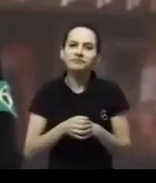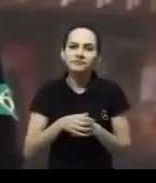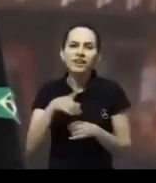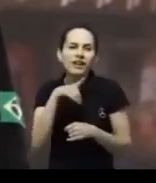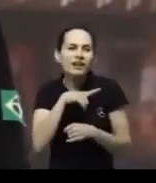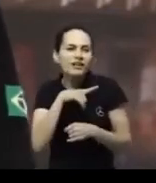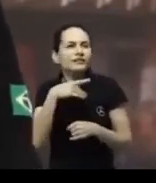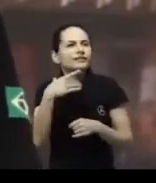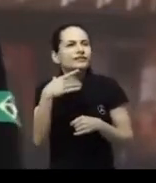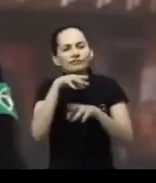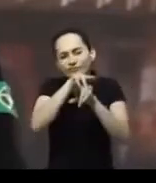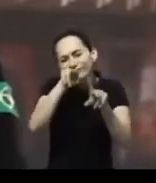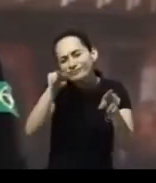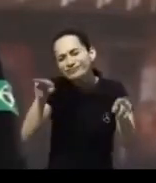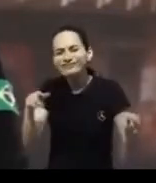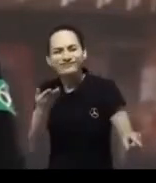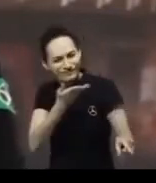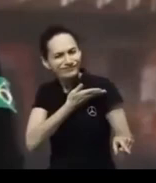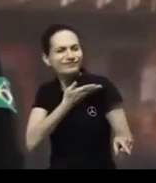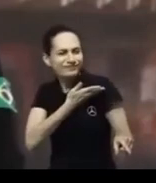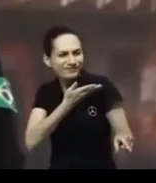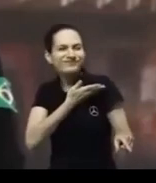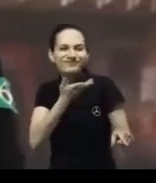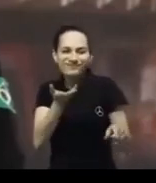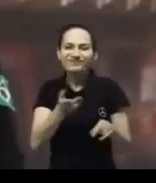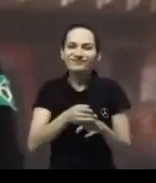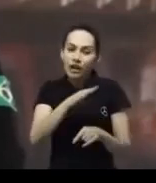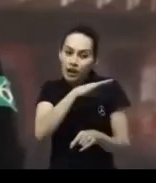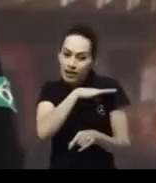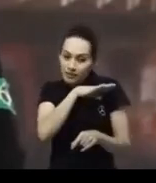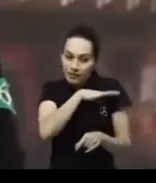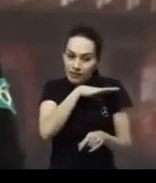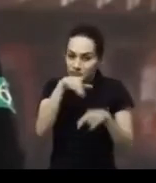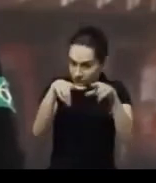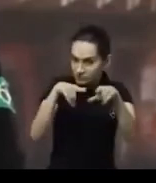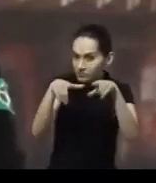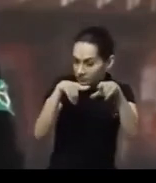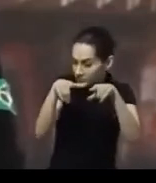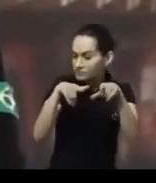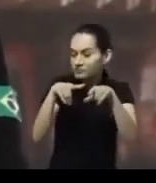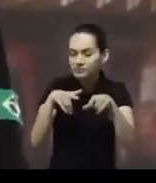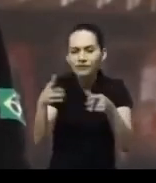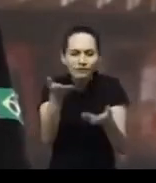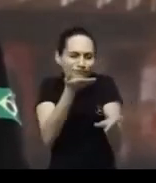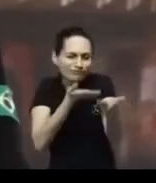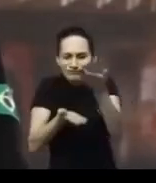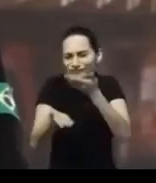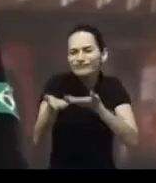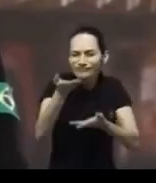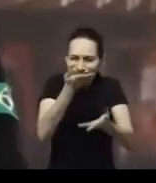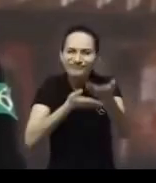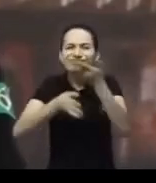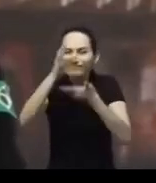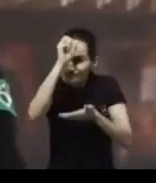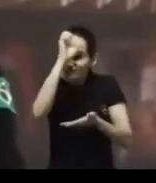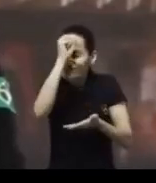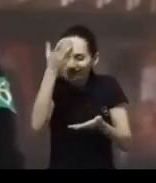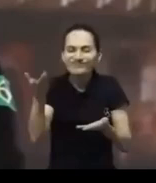muitos amigos, né? Isso, muitos colegas de trabalho, interagi bastante, aprendi bastante com eles,